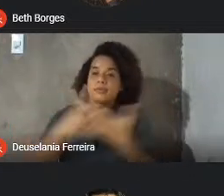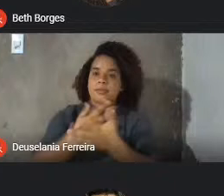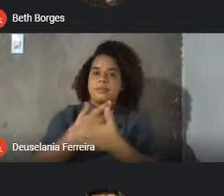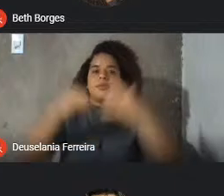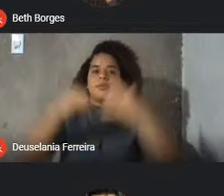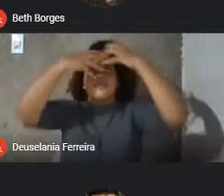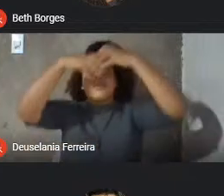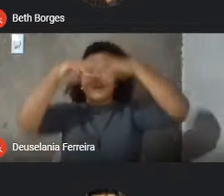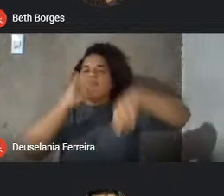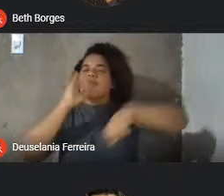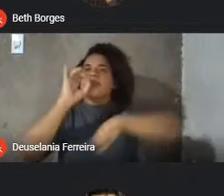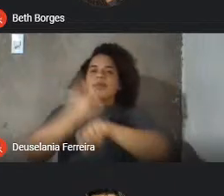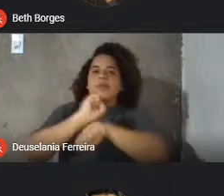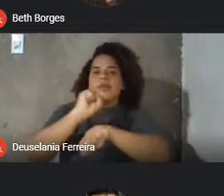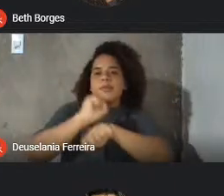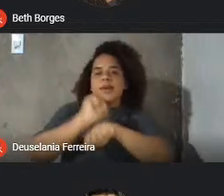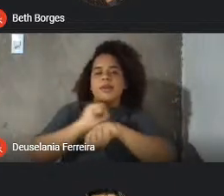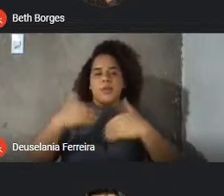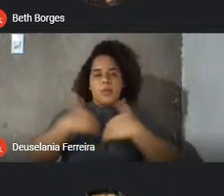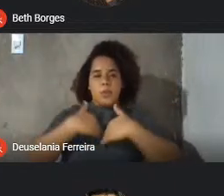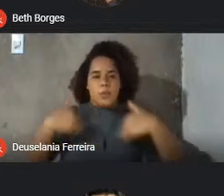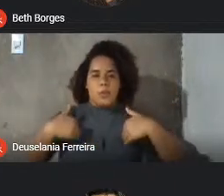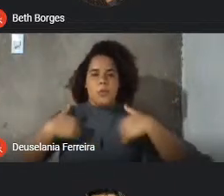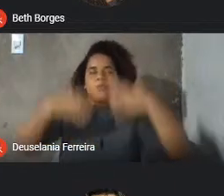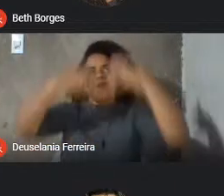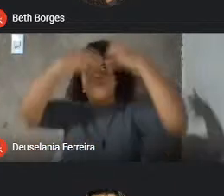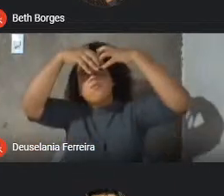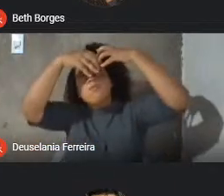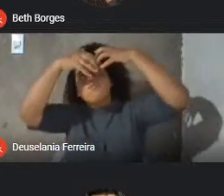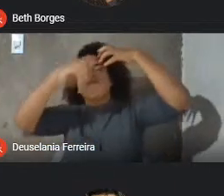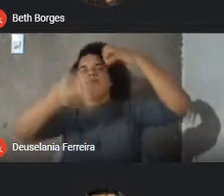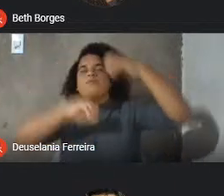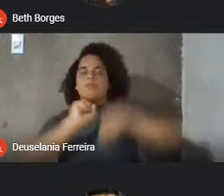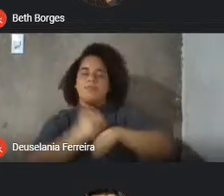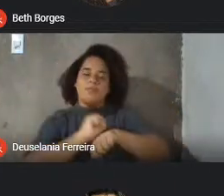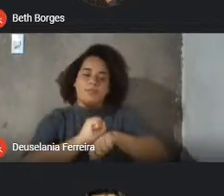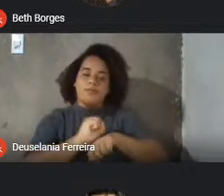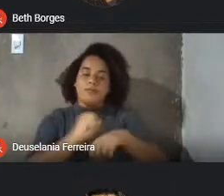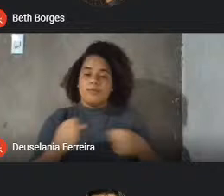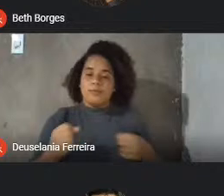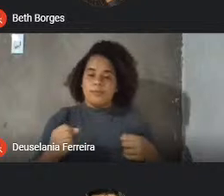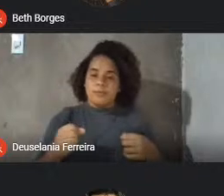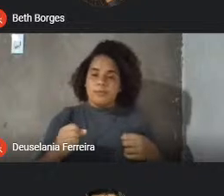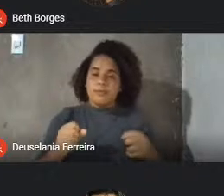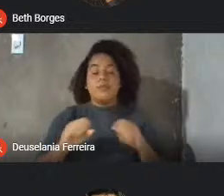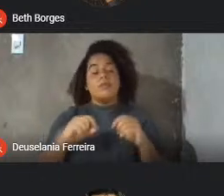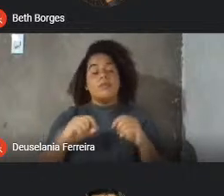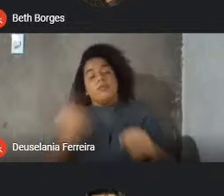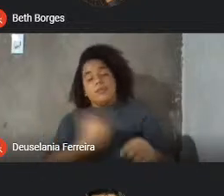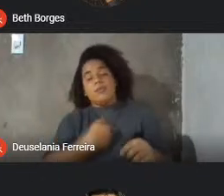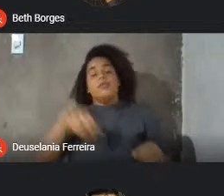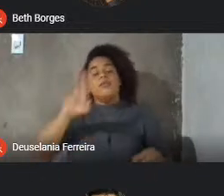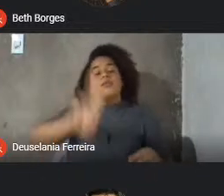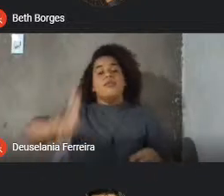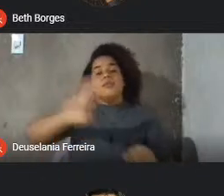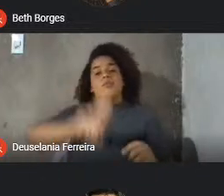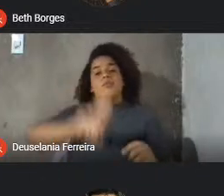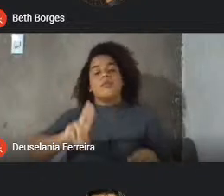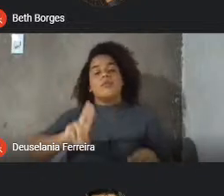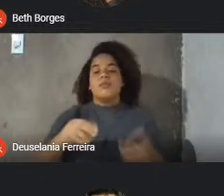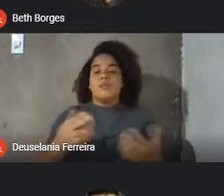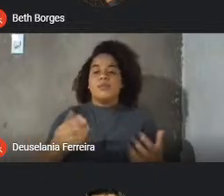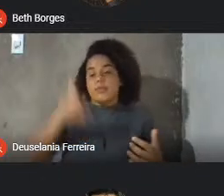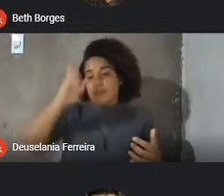para o corpo responder, do que todos nós estamos utilizando no nosso dia a dia